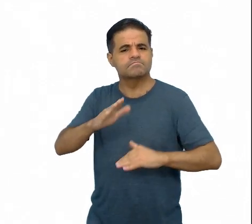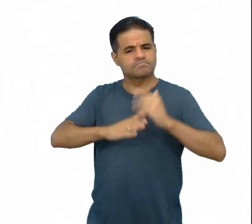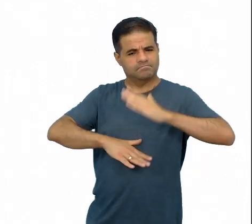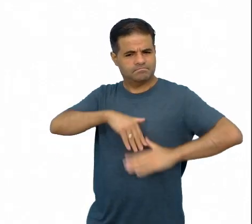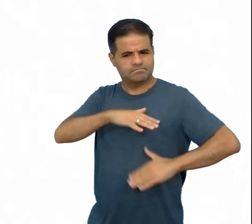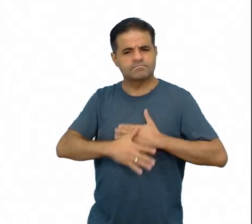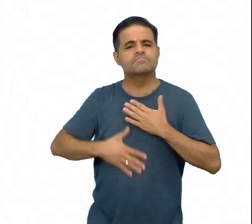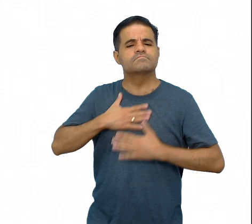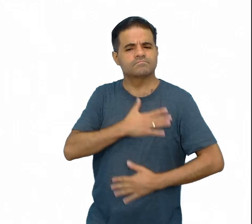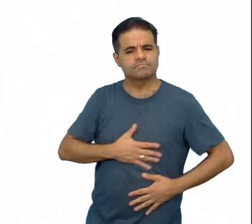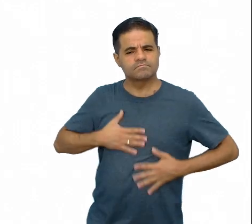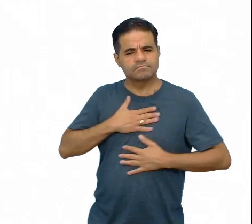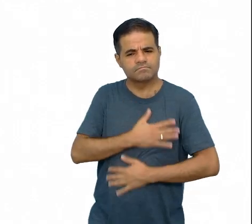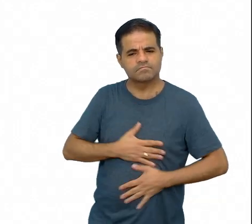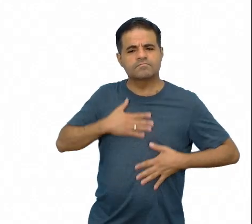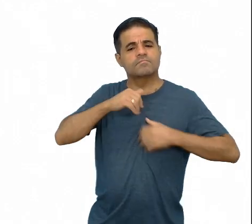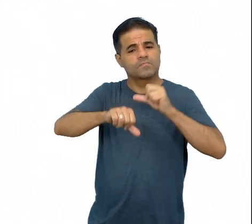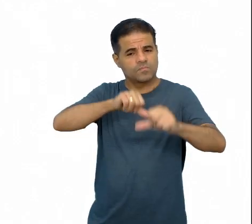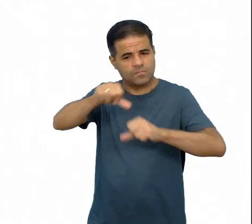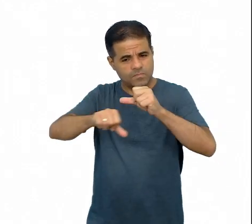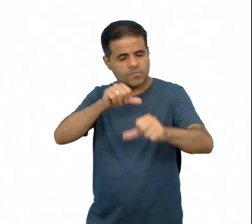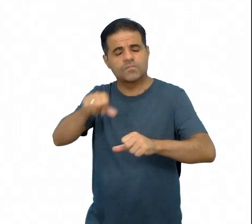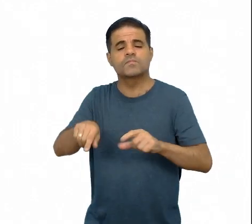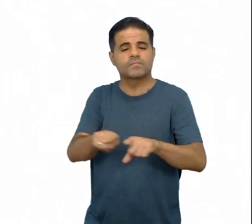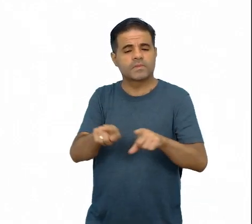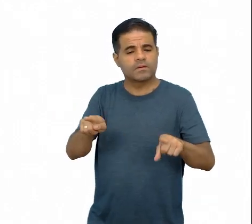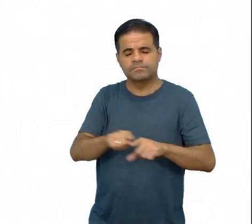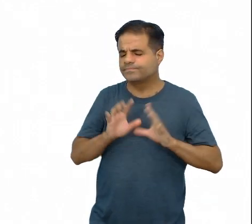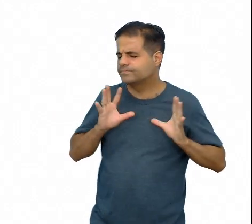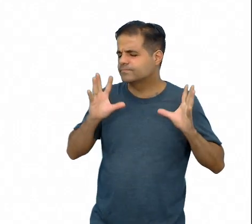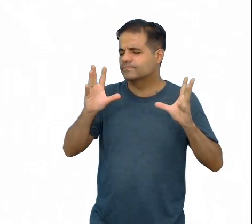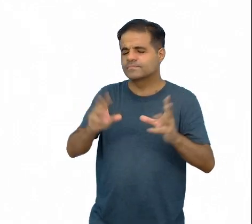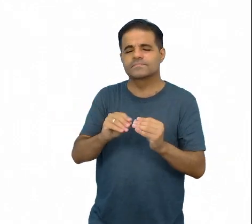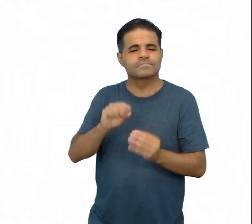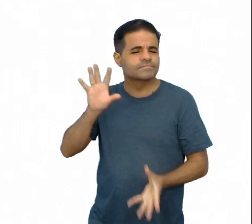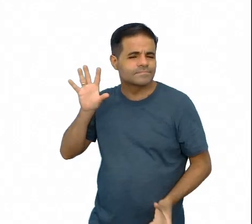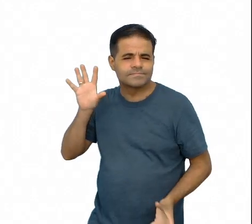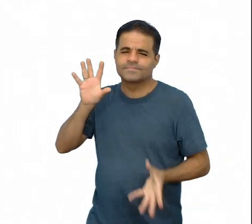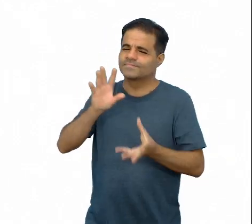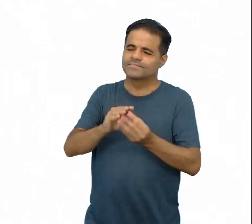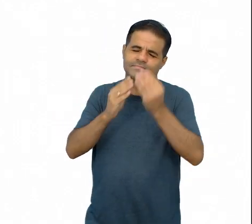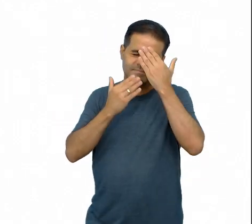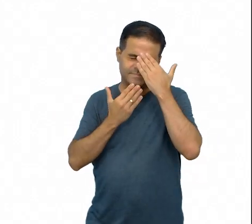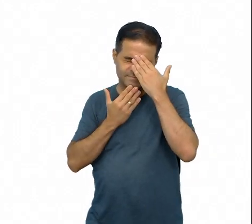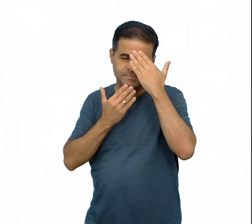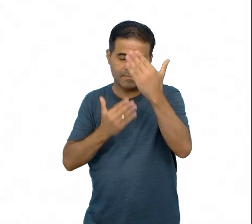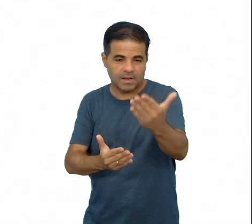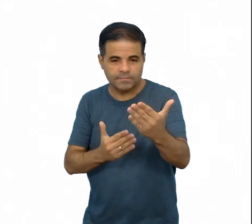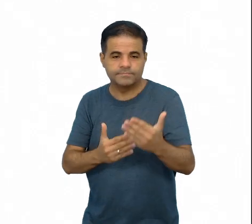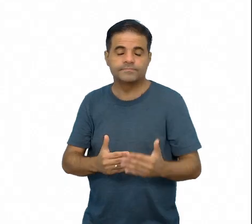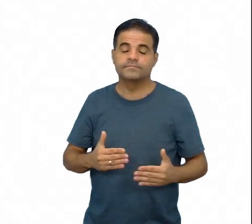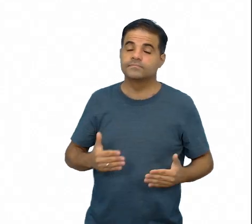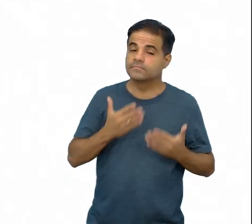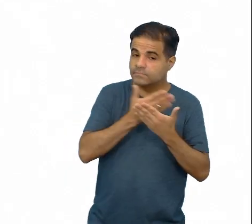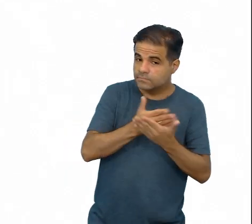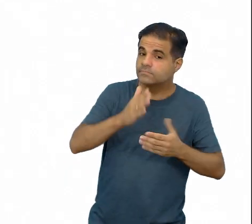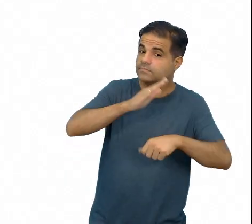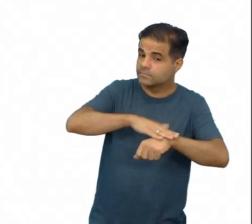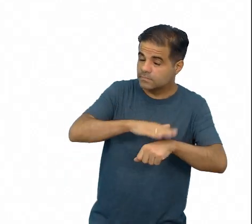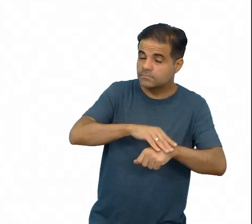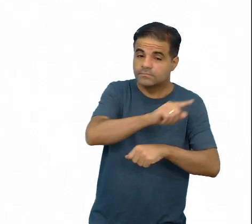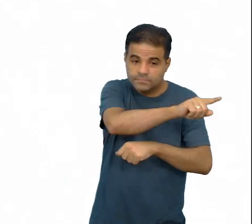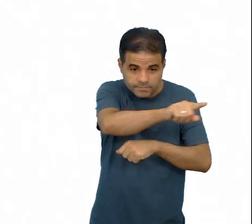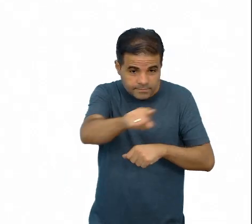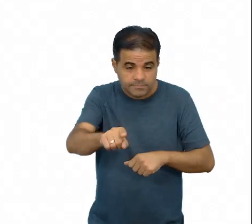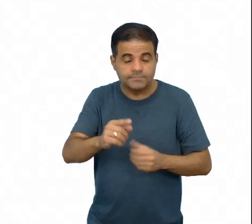realização, transformação e tudo isso resumido assim em gratidão, né, obrigada pelo tempo de